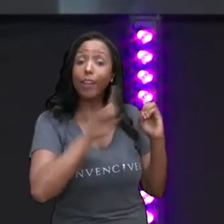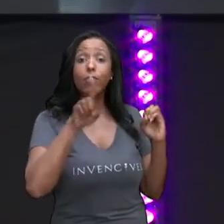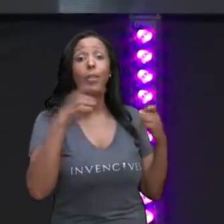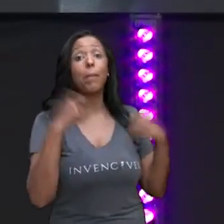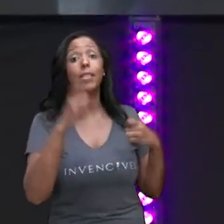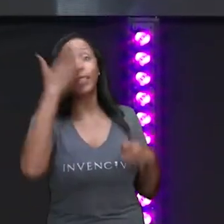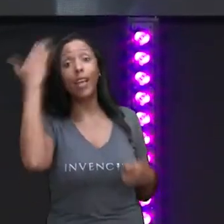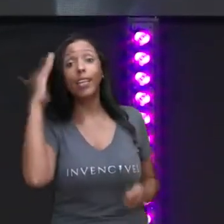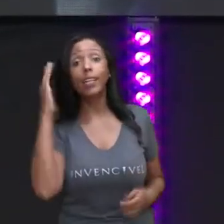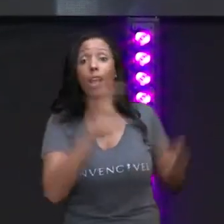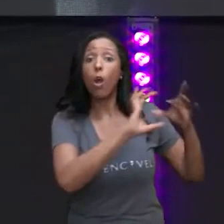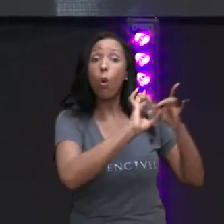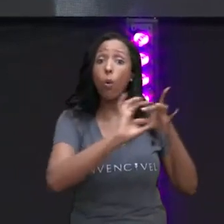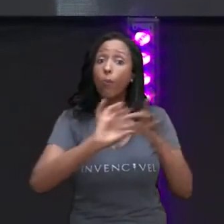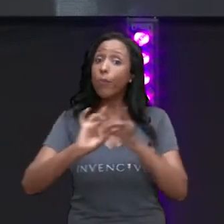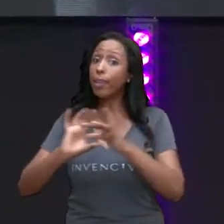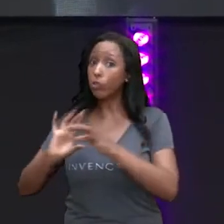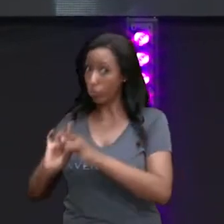você não entende algumas coisas. Quem está entendendo?